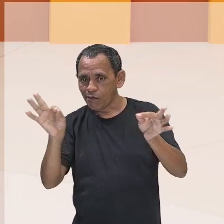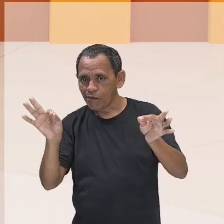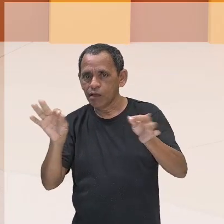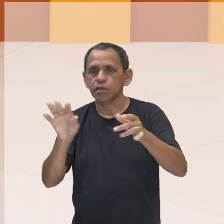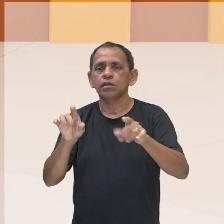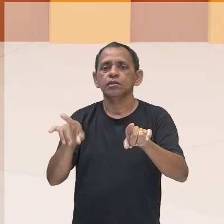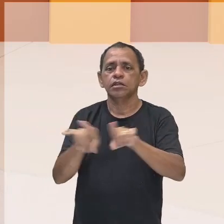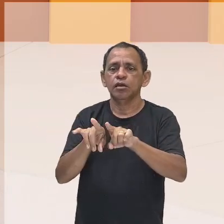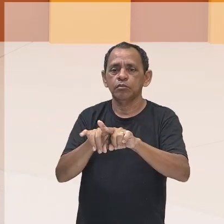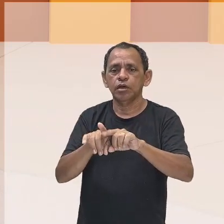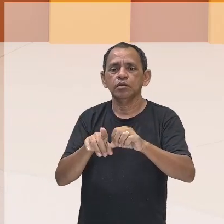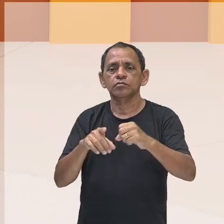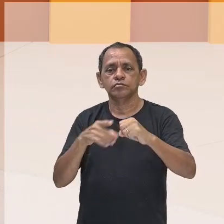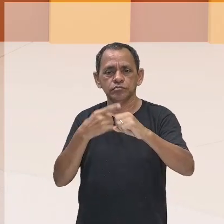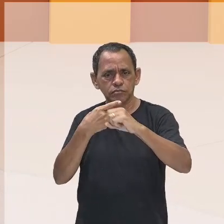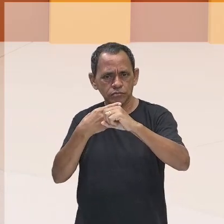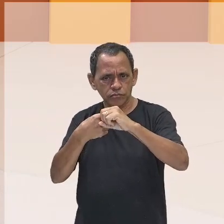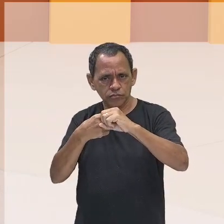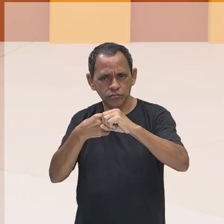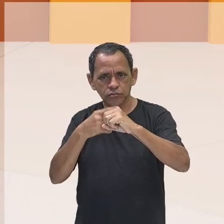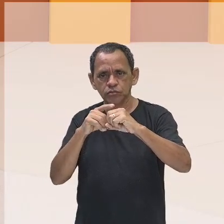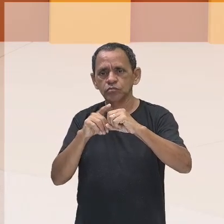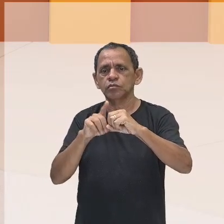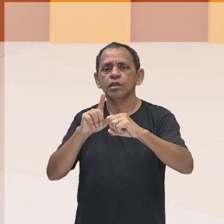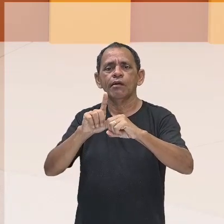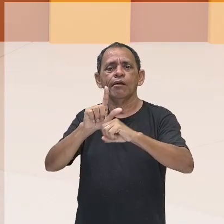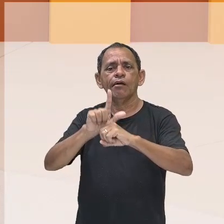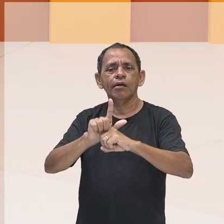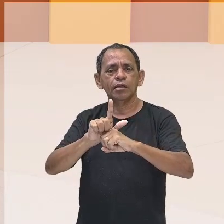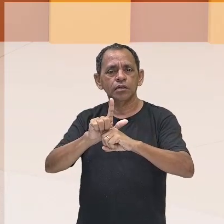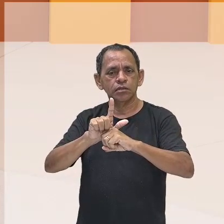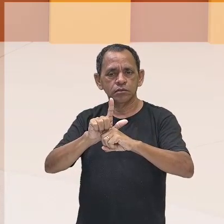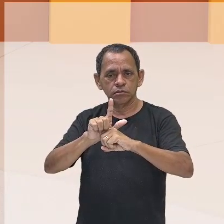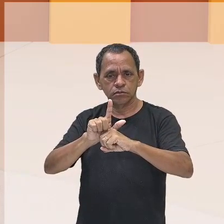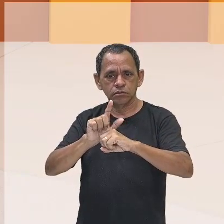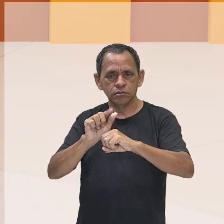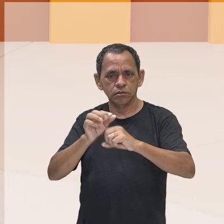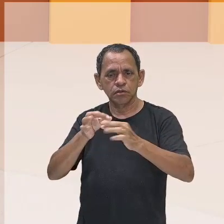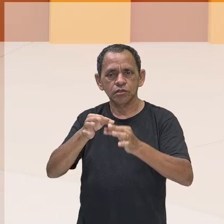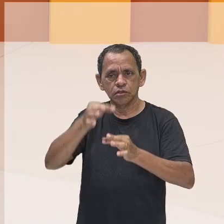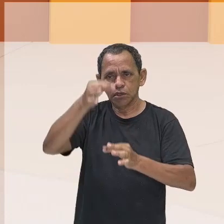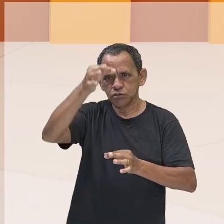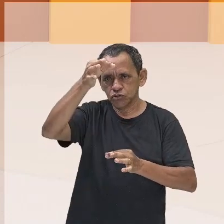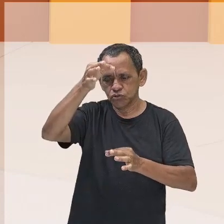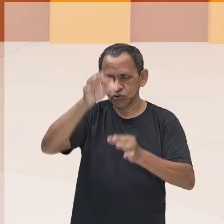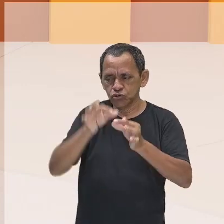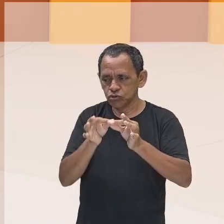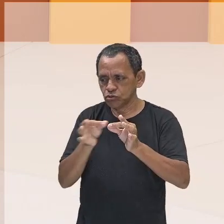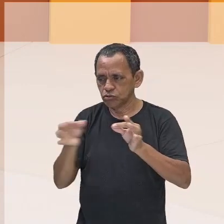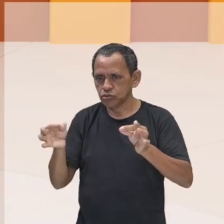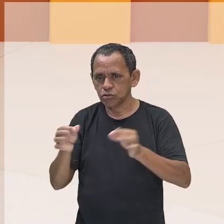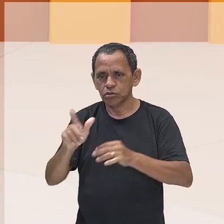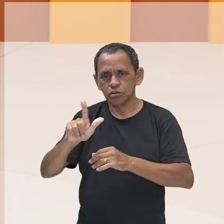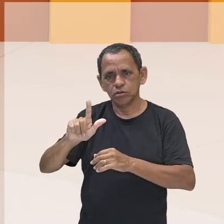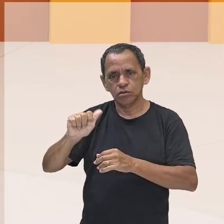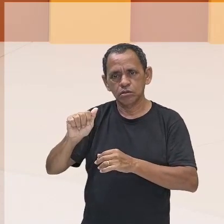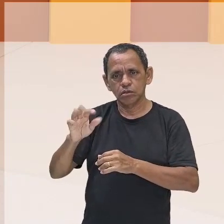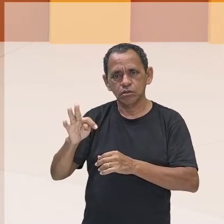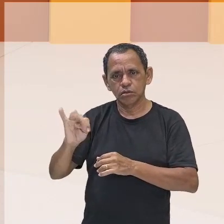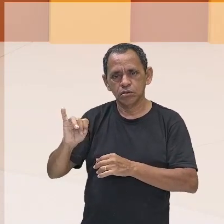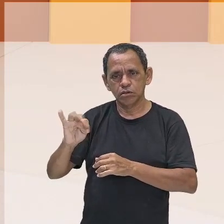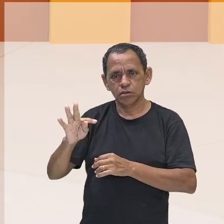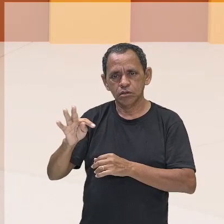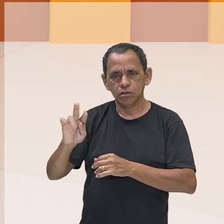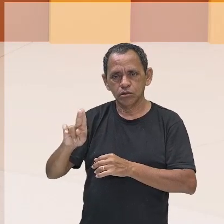composta de 24 satélites em funcionamento constante, no mínimo, tá? Mas se você for lá no site